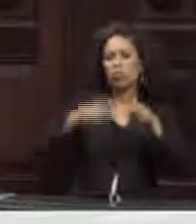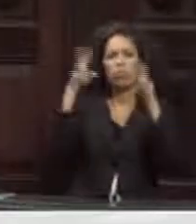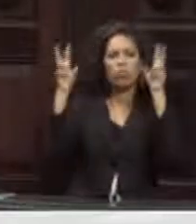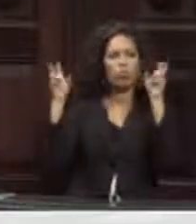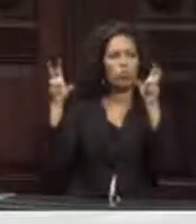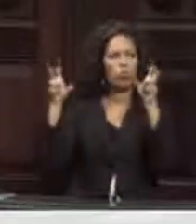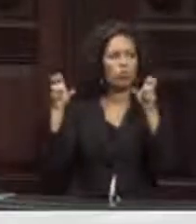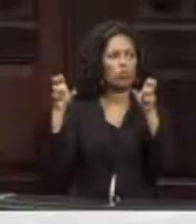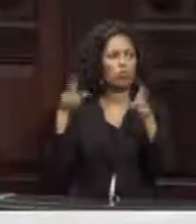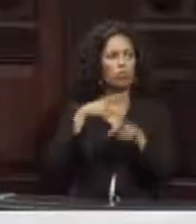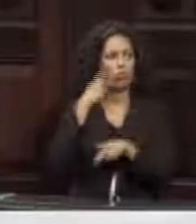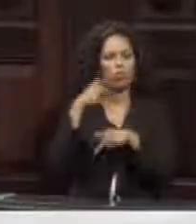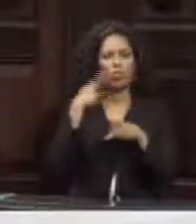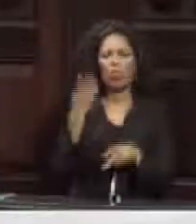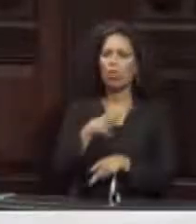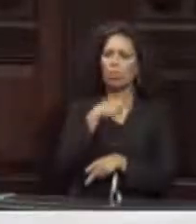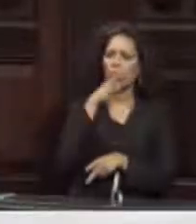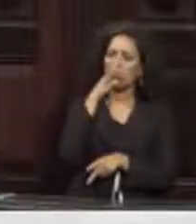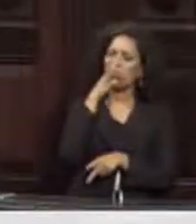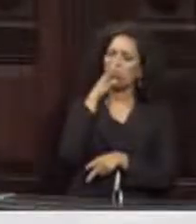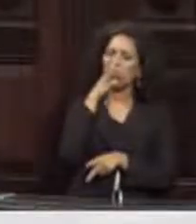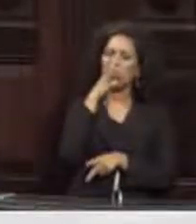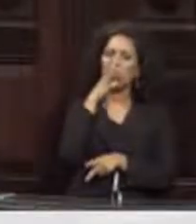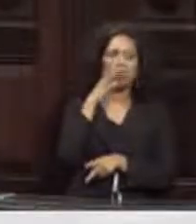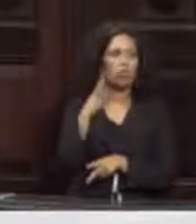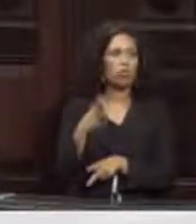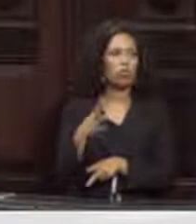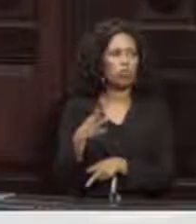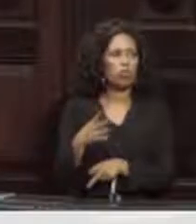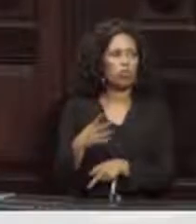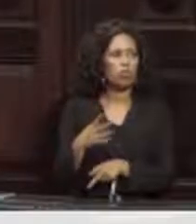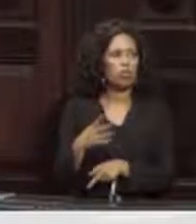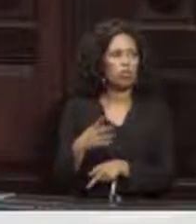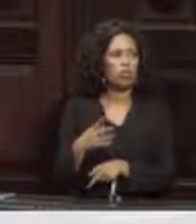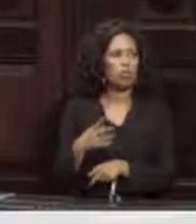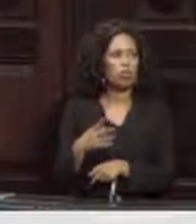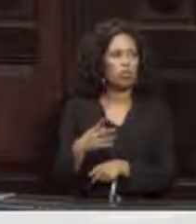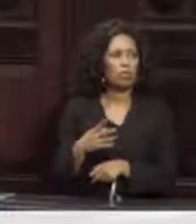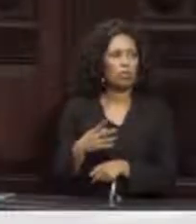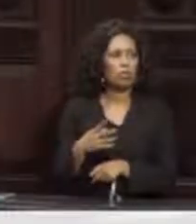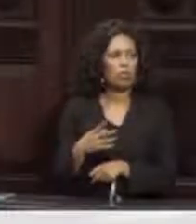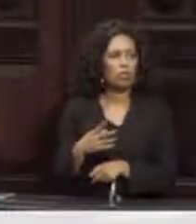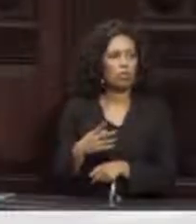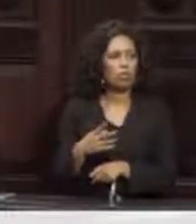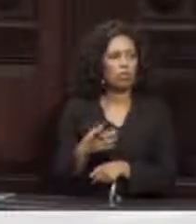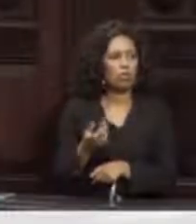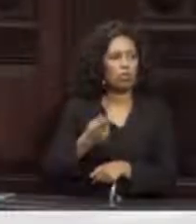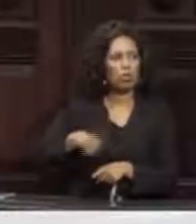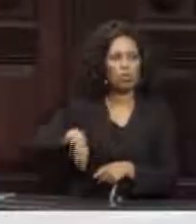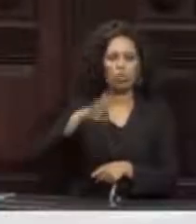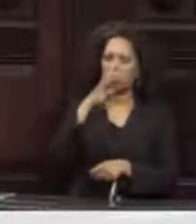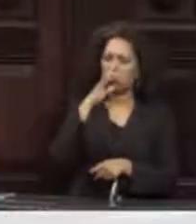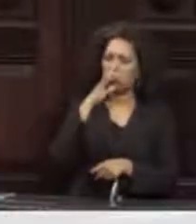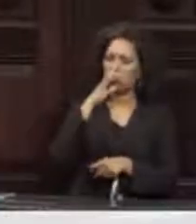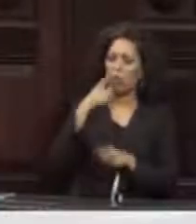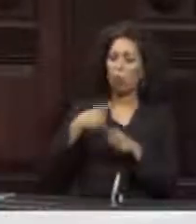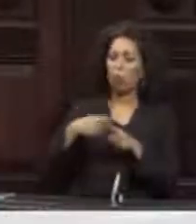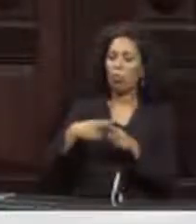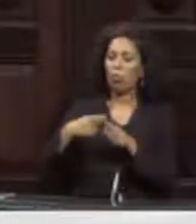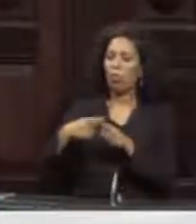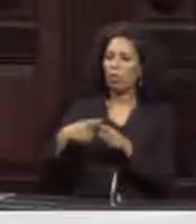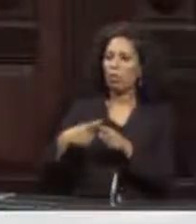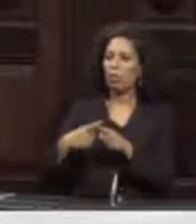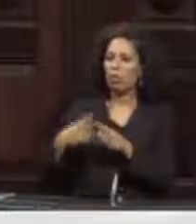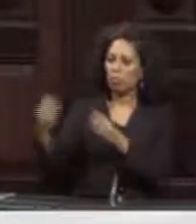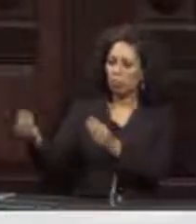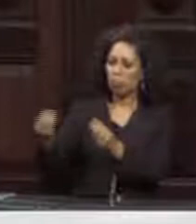que fomos surpreendidos no início dessa semana ao recebermos a pauta com